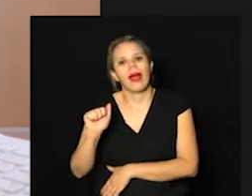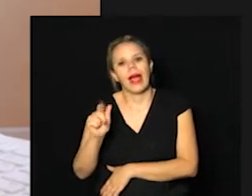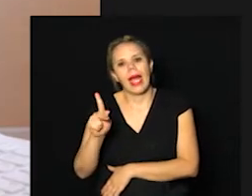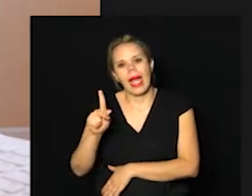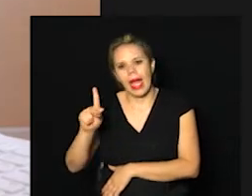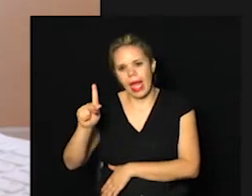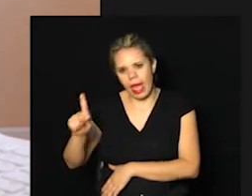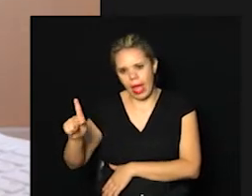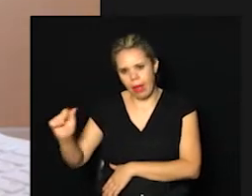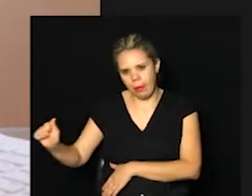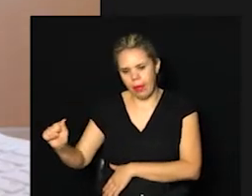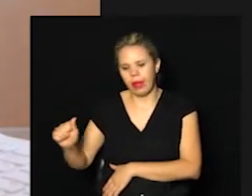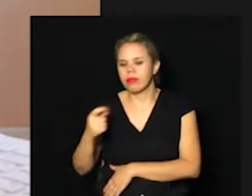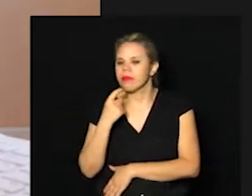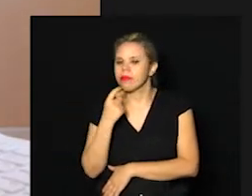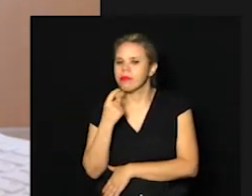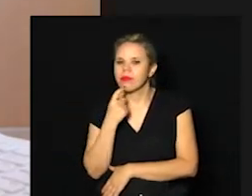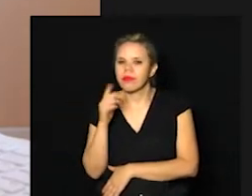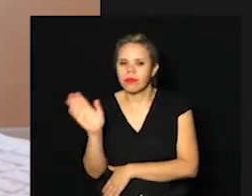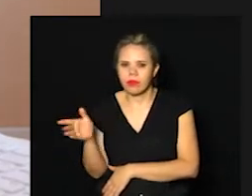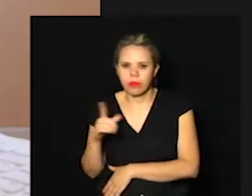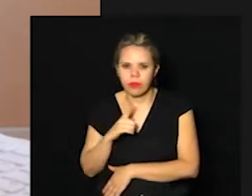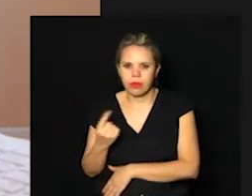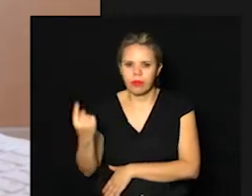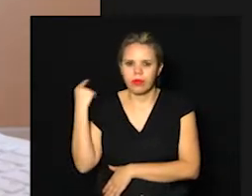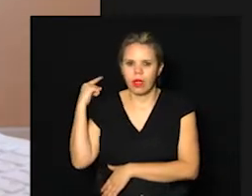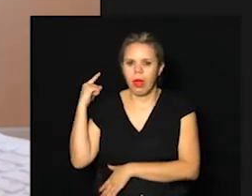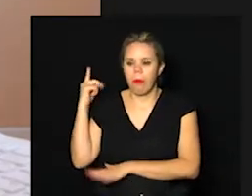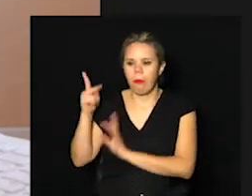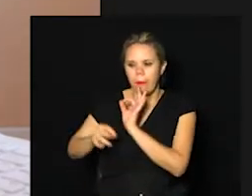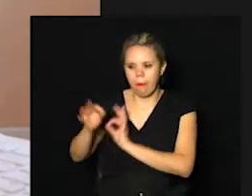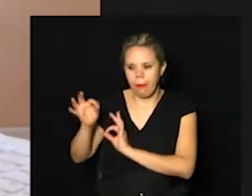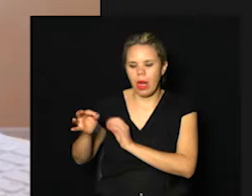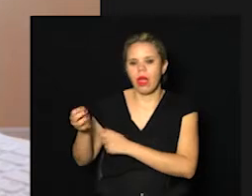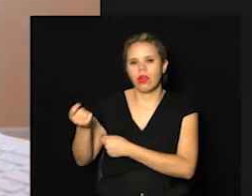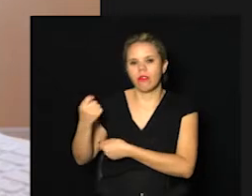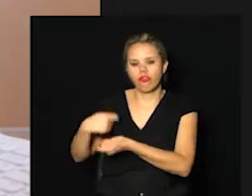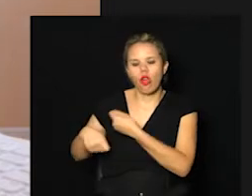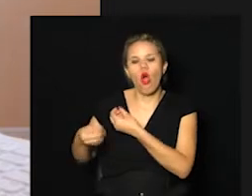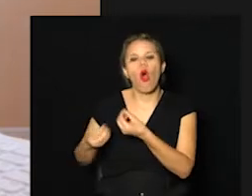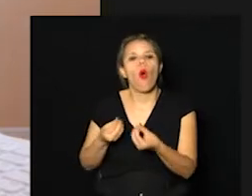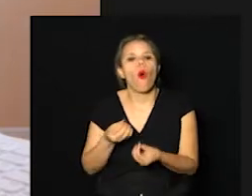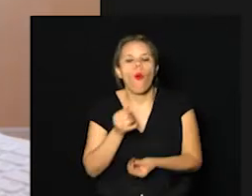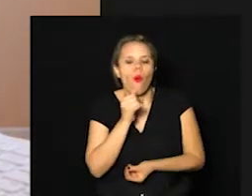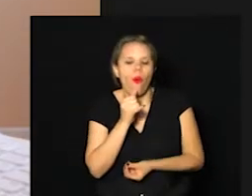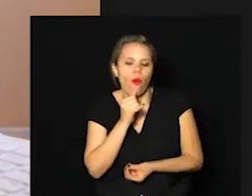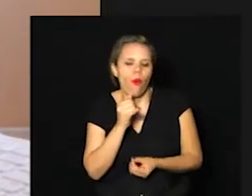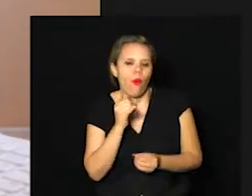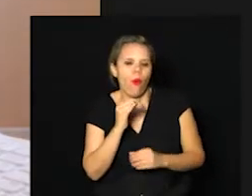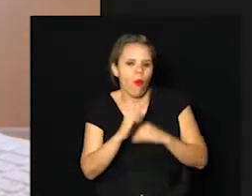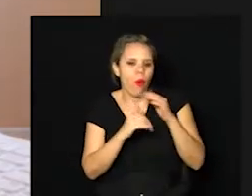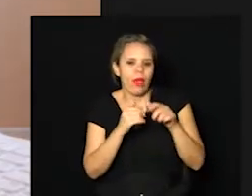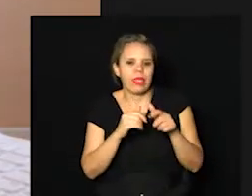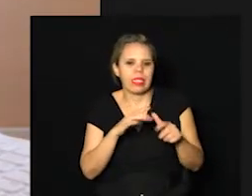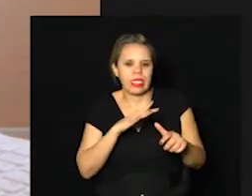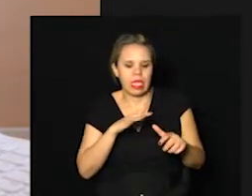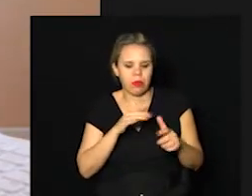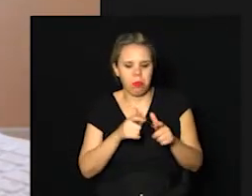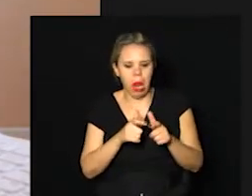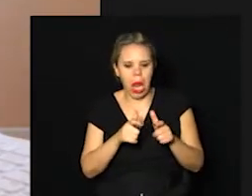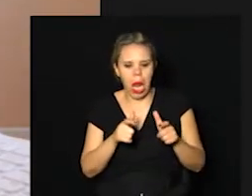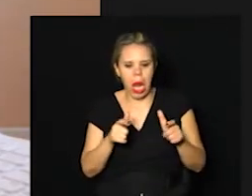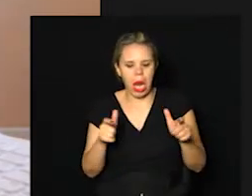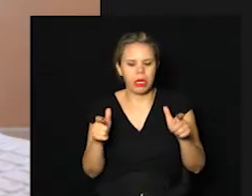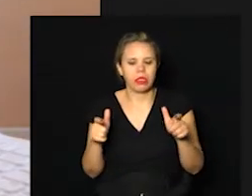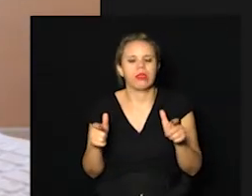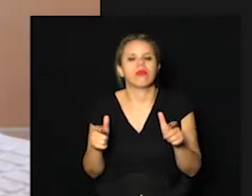Campinas, chamada assim, e nós tivemos o plano de manejo, ou seja, com a evolução da cidade, com uma série de